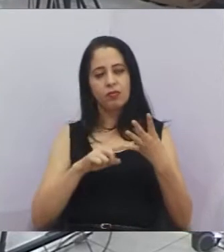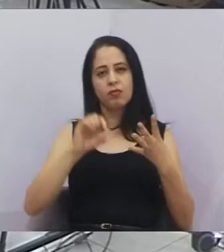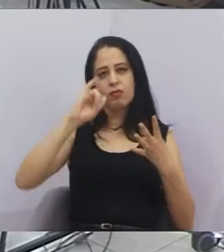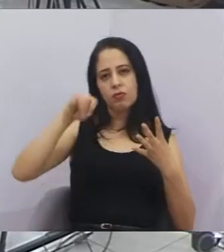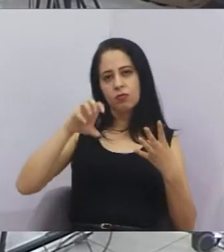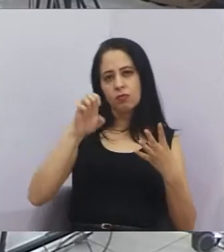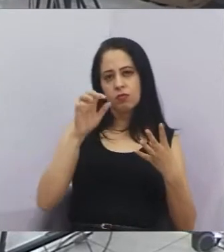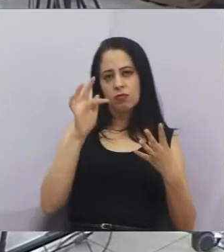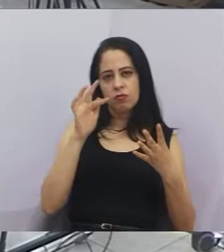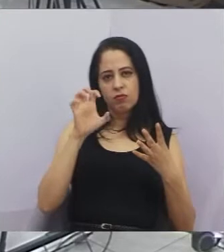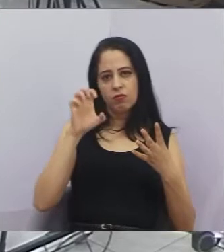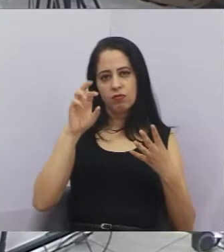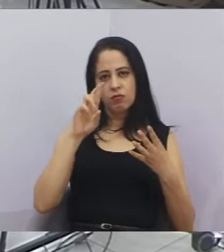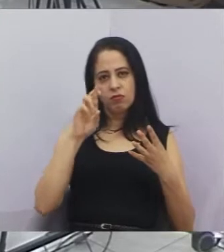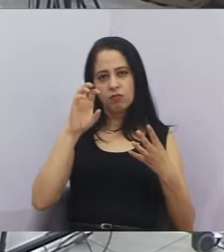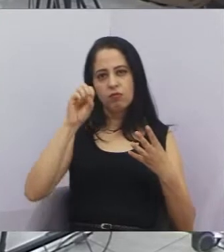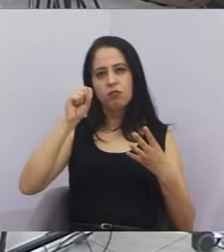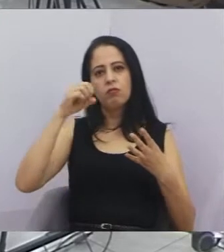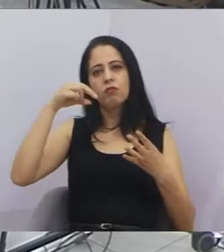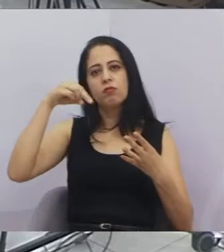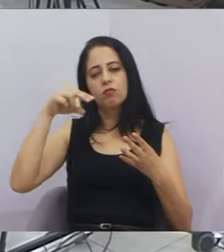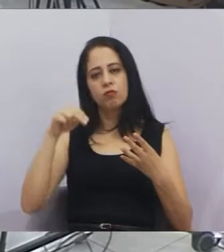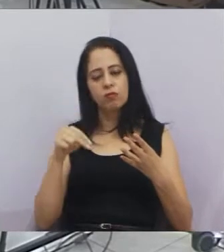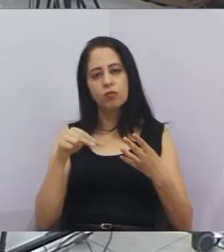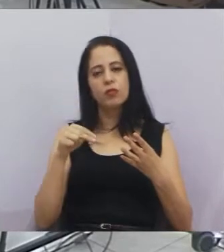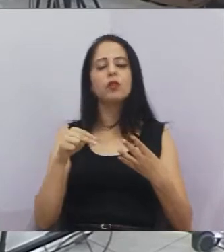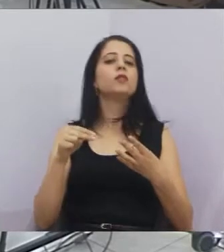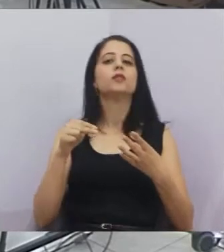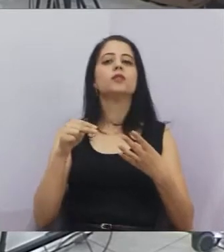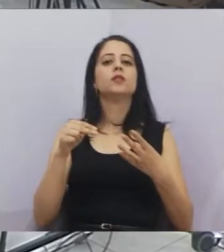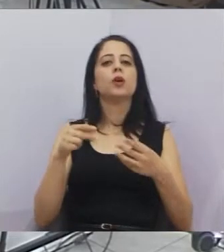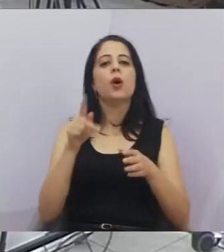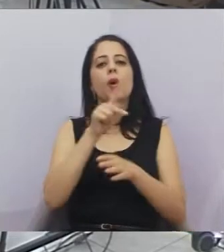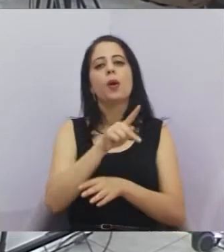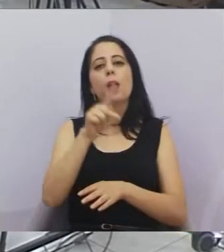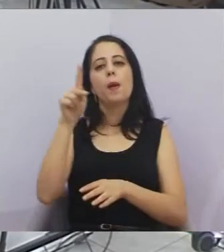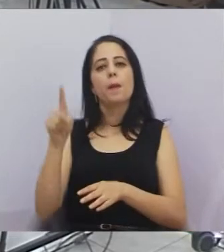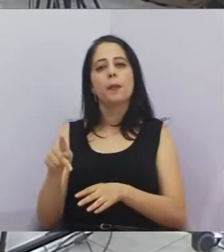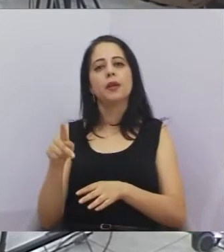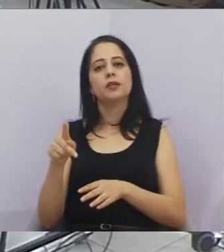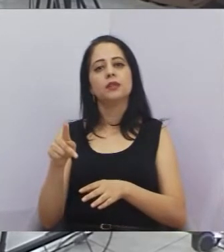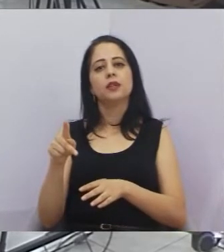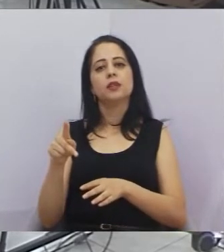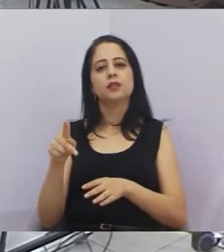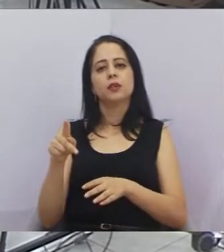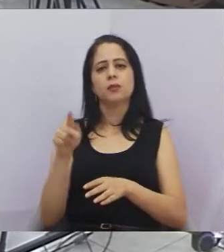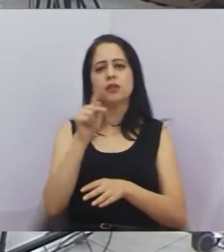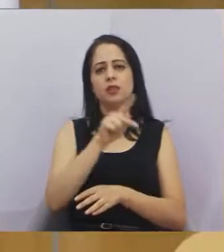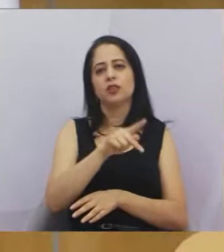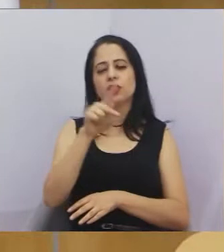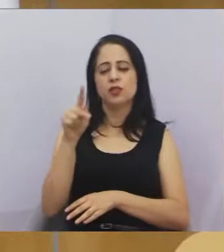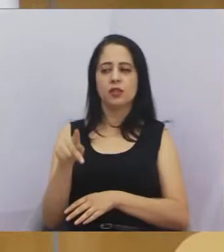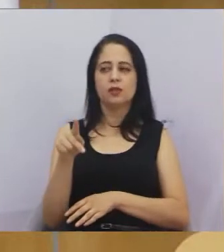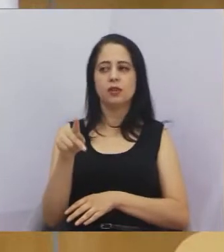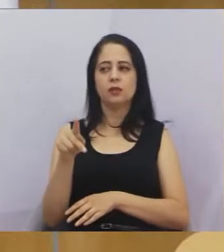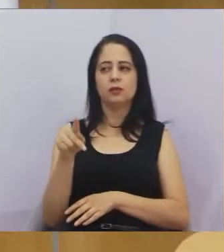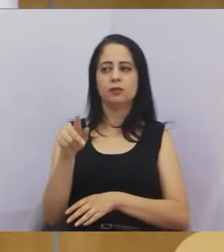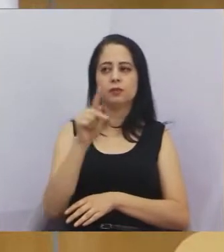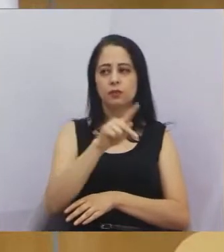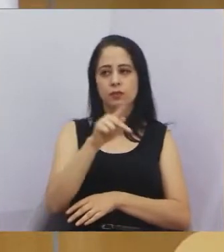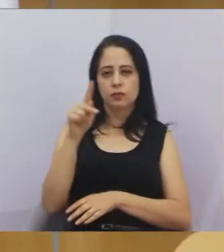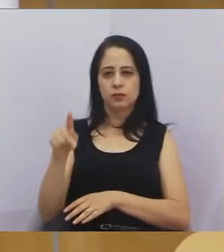presidente aqui da Associação dos Motoristas de Aplicativos de Jacareí, uma categoria que